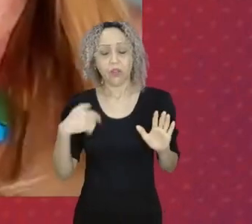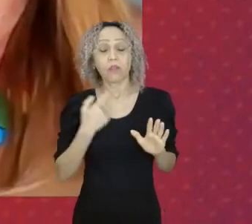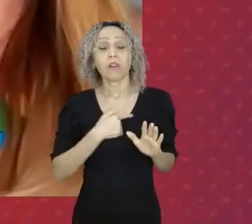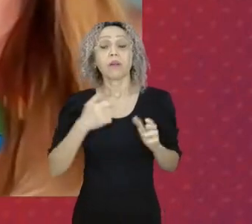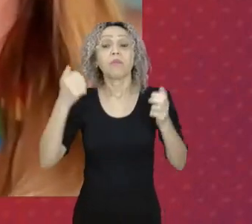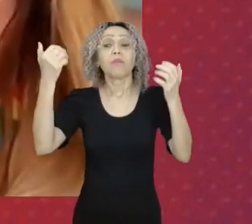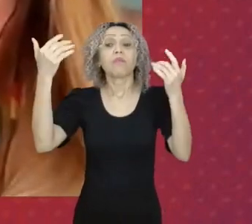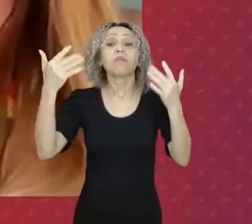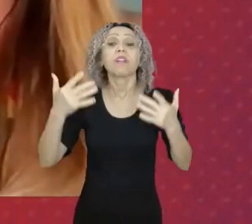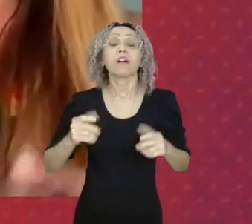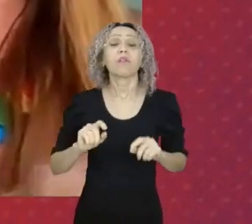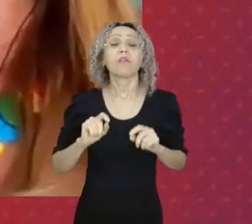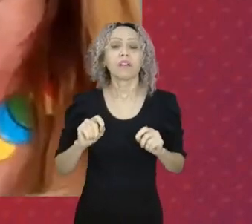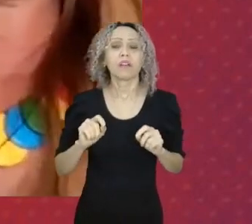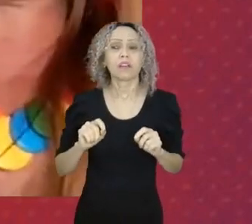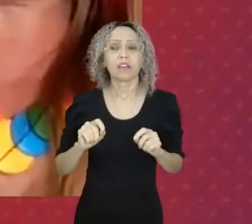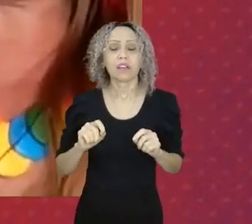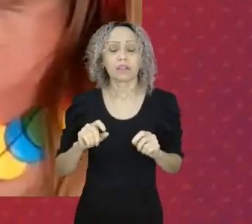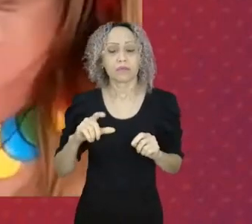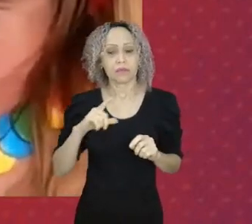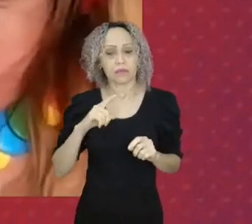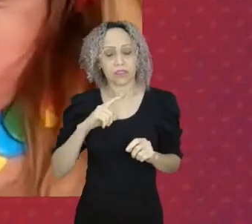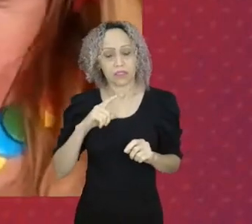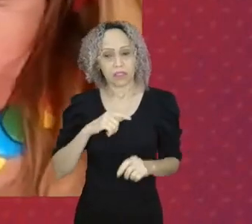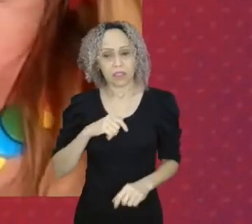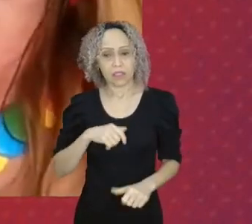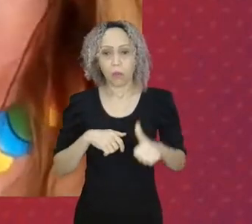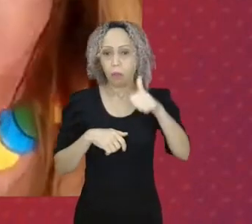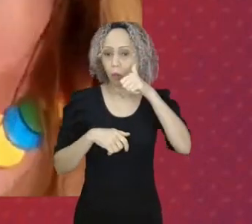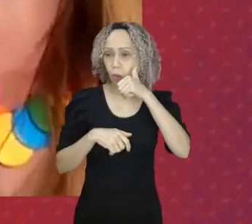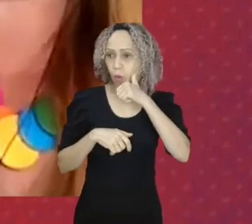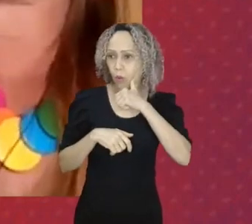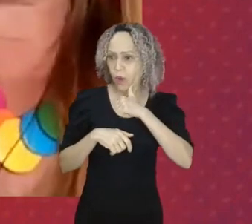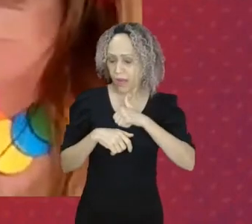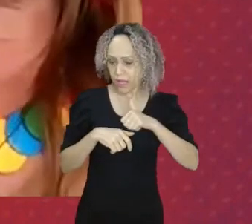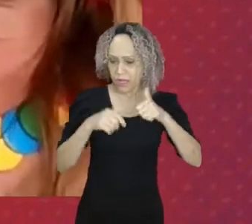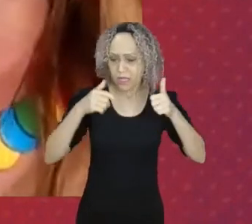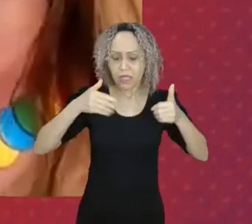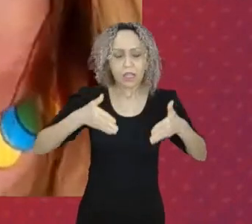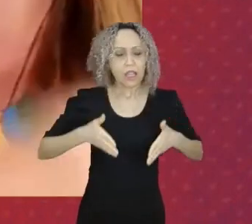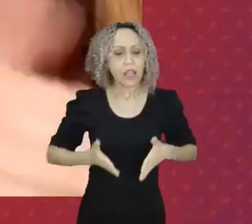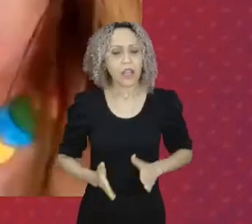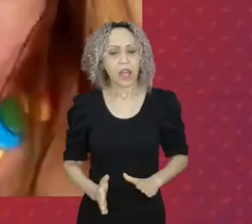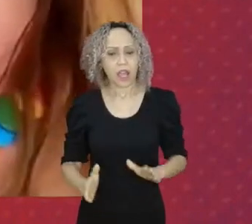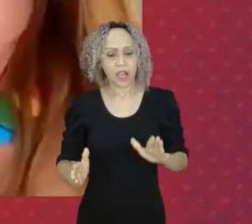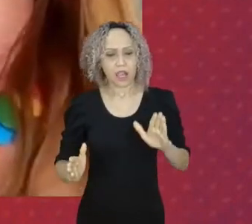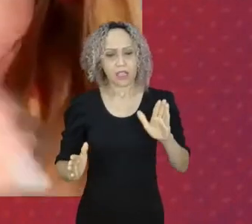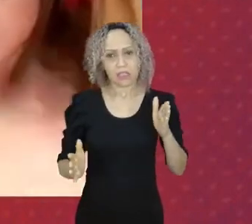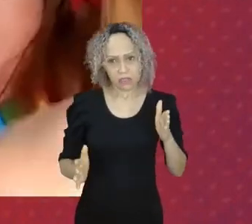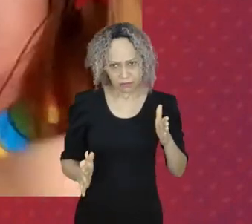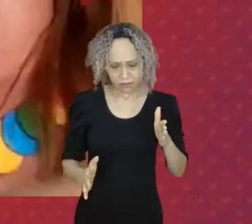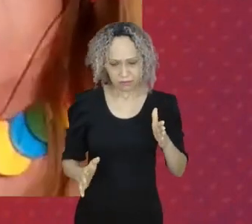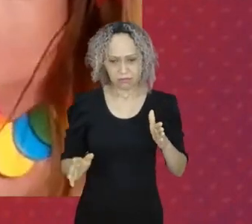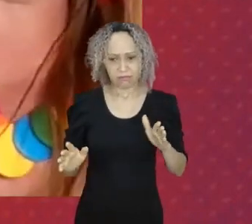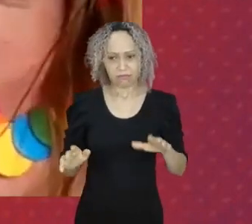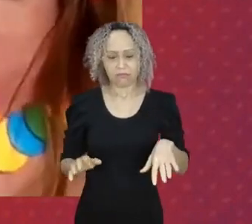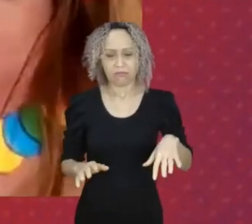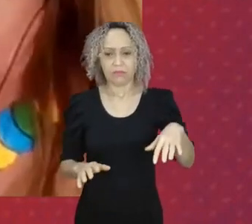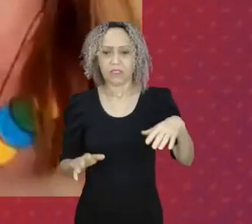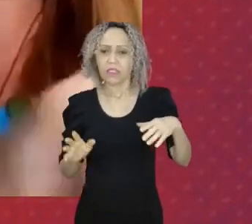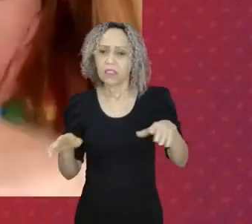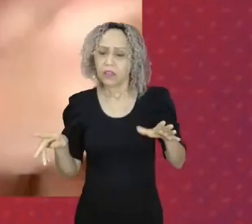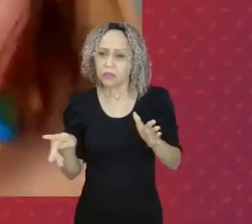que existem mulheres, né, que nascem com os órgãos que a sociedade